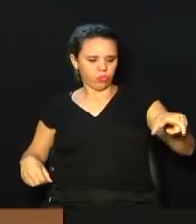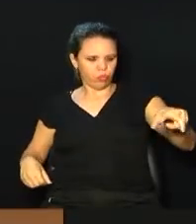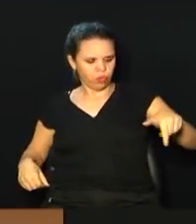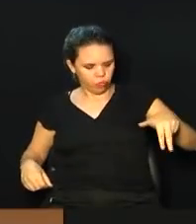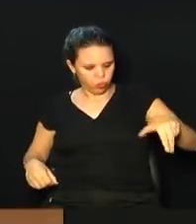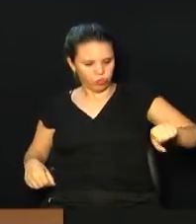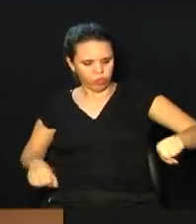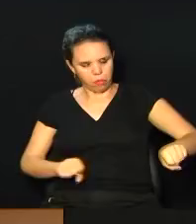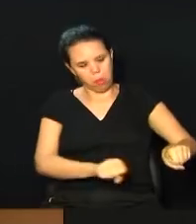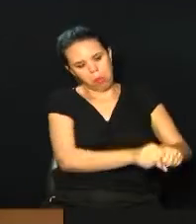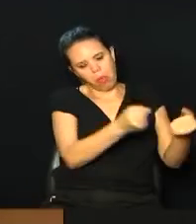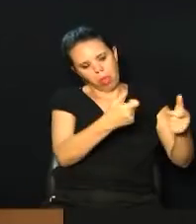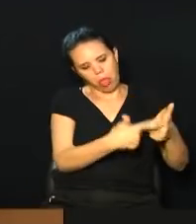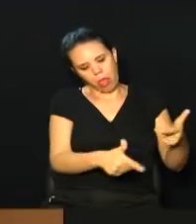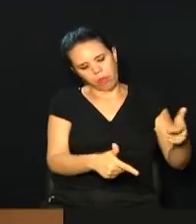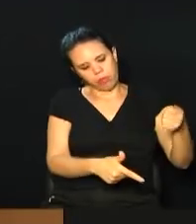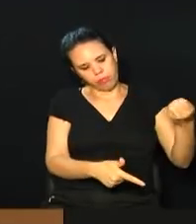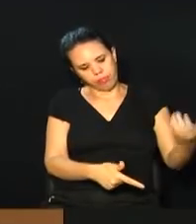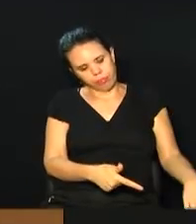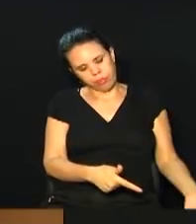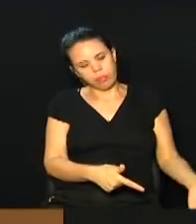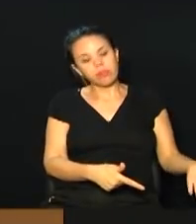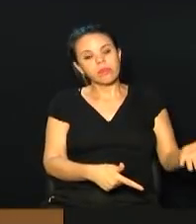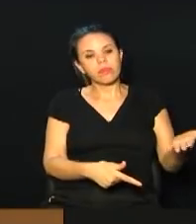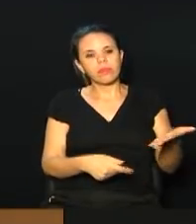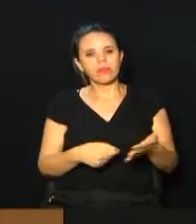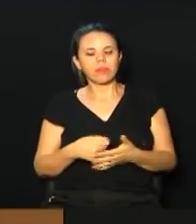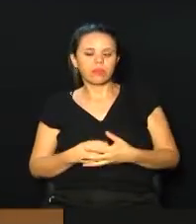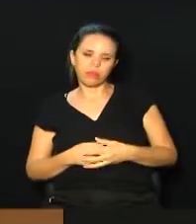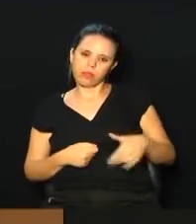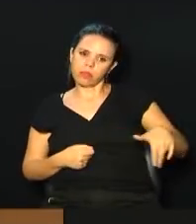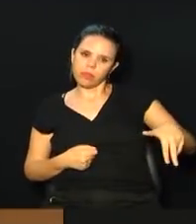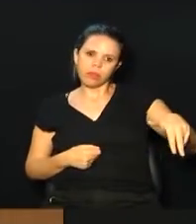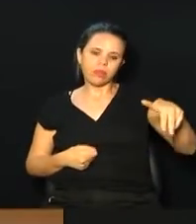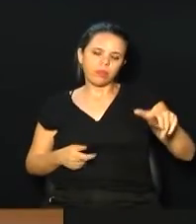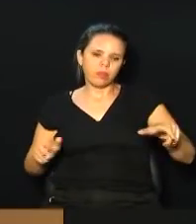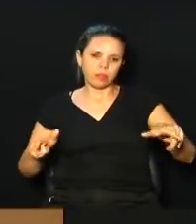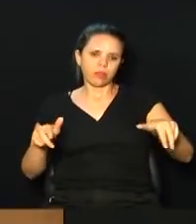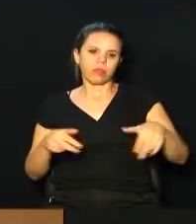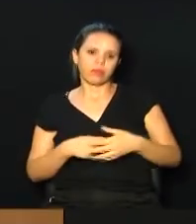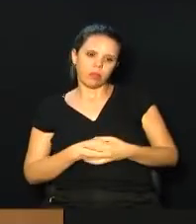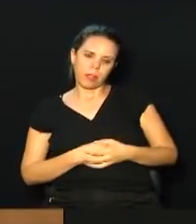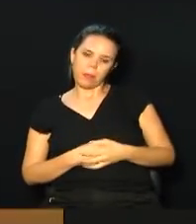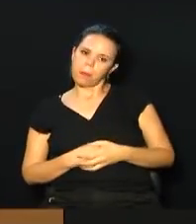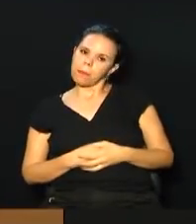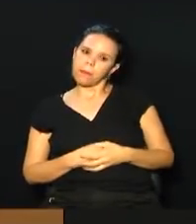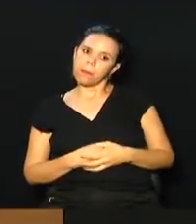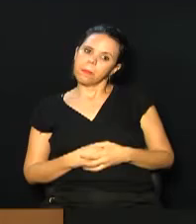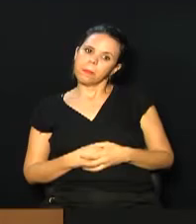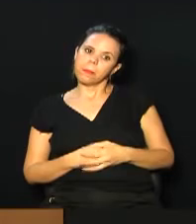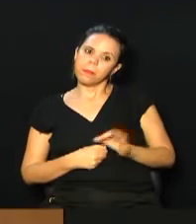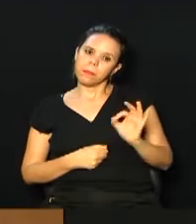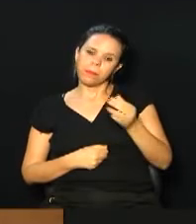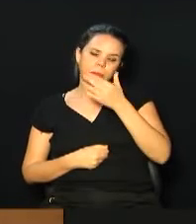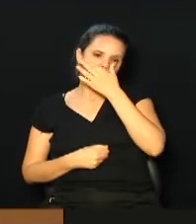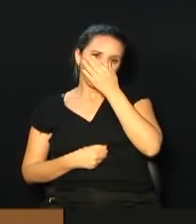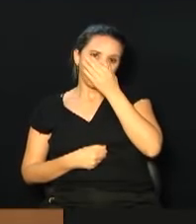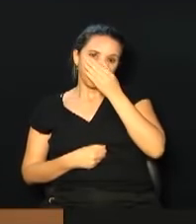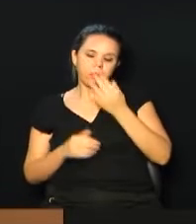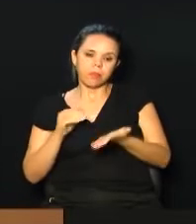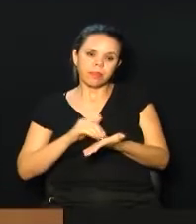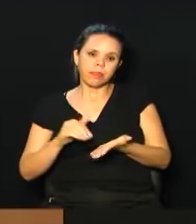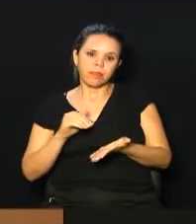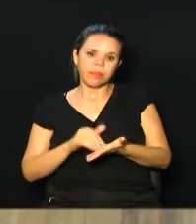esses danos no guarda-corpo e no talude de ala. Correto.